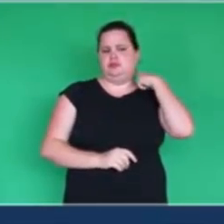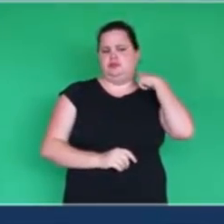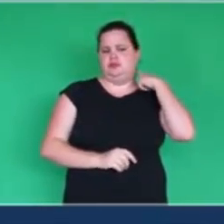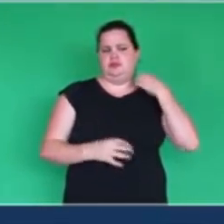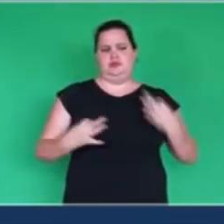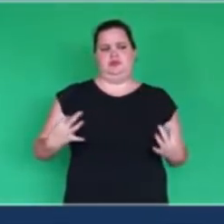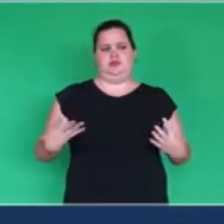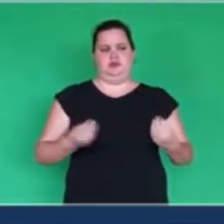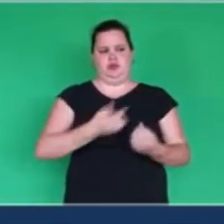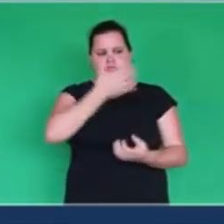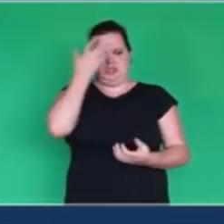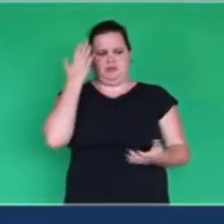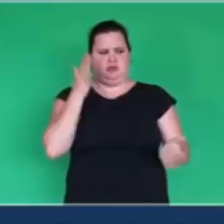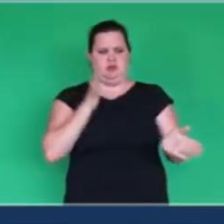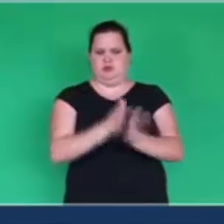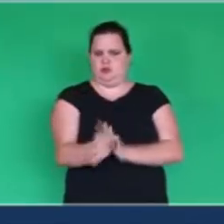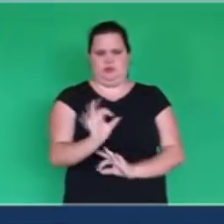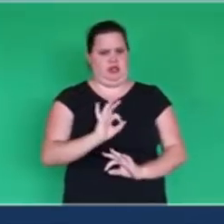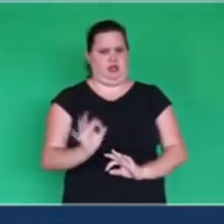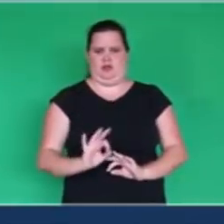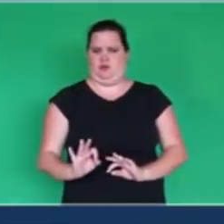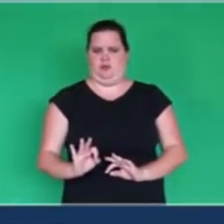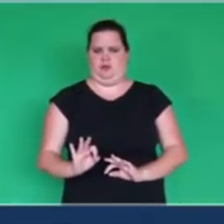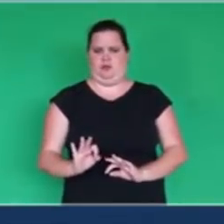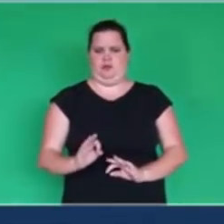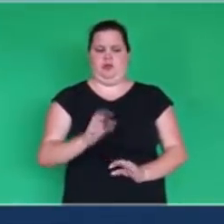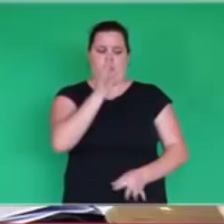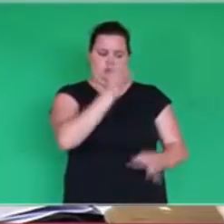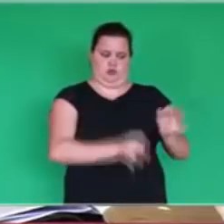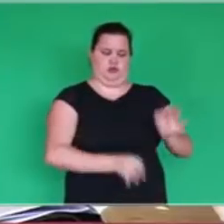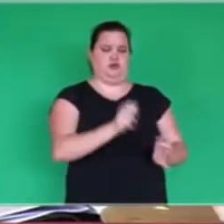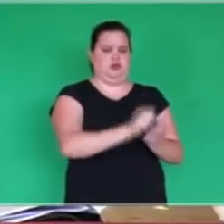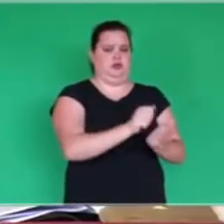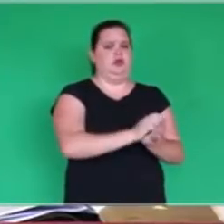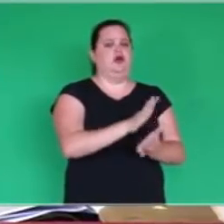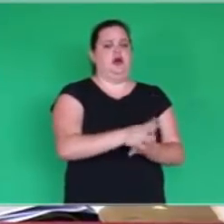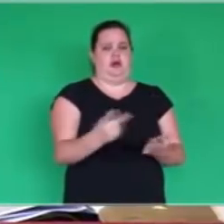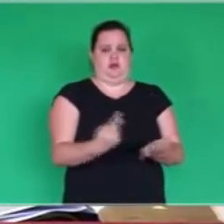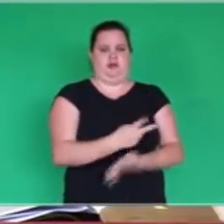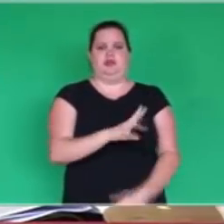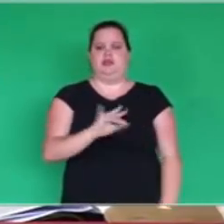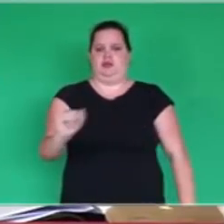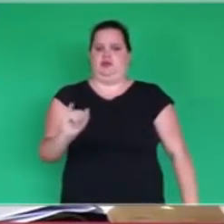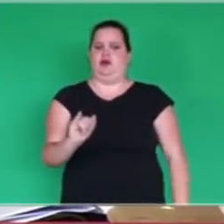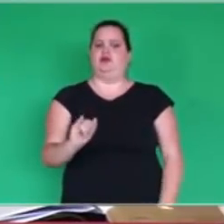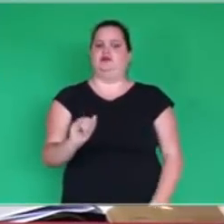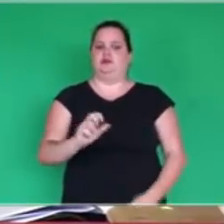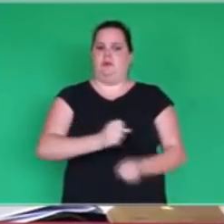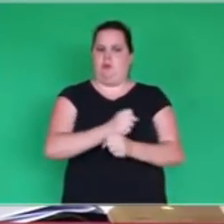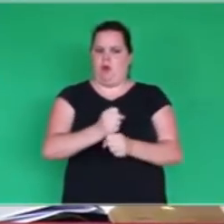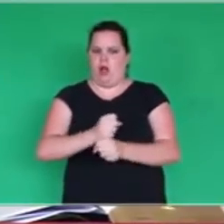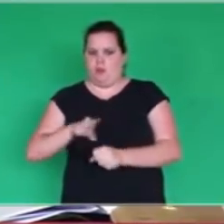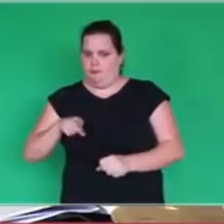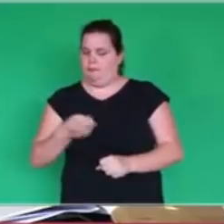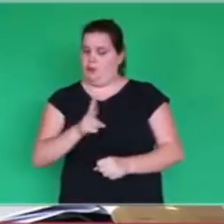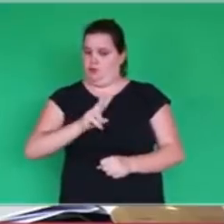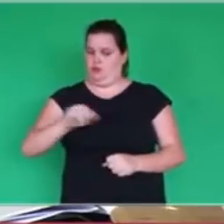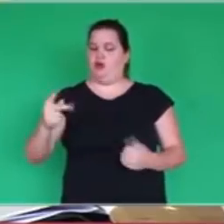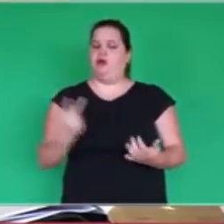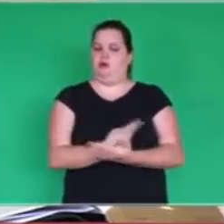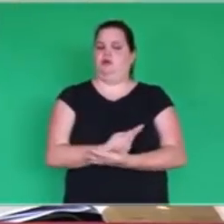for. Ele vai entrar aqui, ó, no juízo de Deus aqui. Para estabelecer o milênio, ele vai fazer isso aqui. Ele